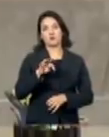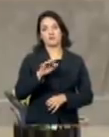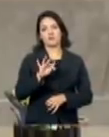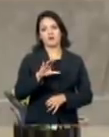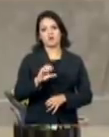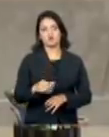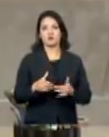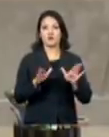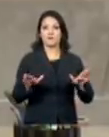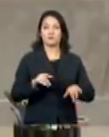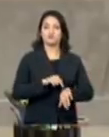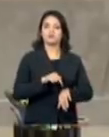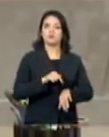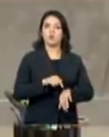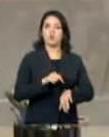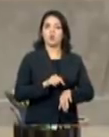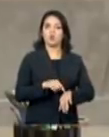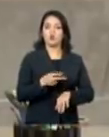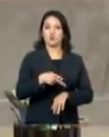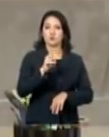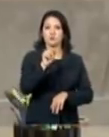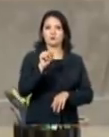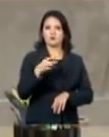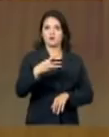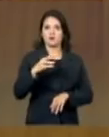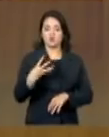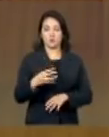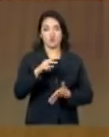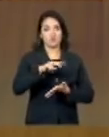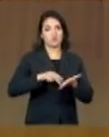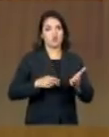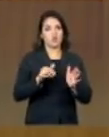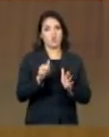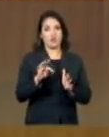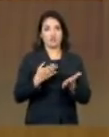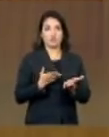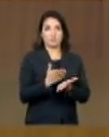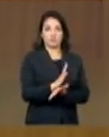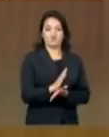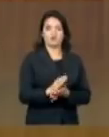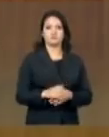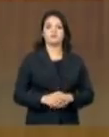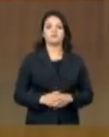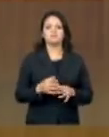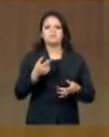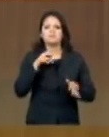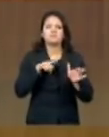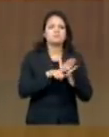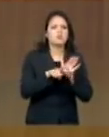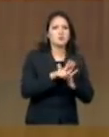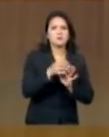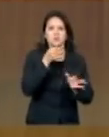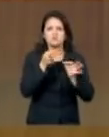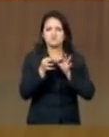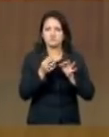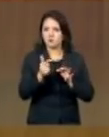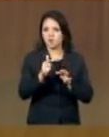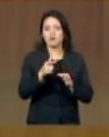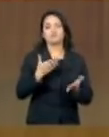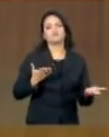e 34 minutos sendo líder da prova na ata da sessão anterior pergunto se há alguma observação ser feita não havendo declarada